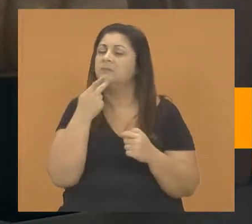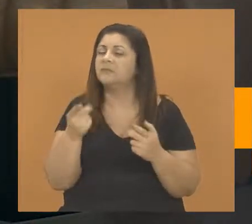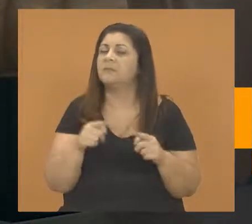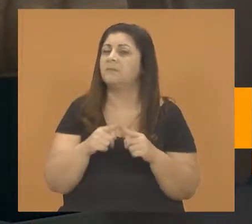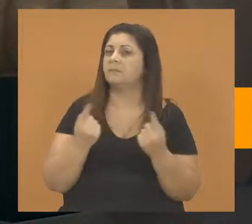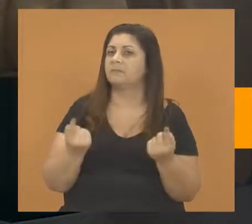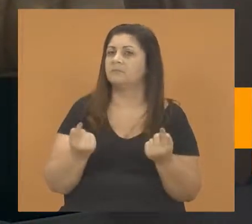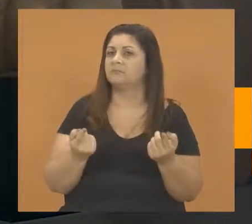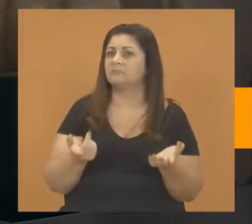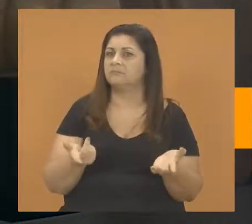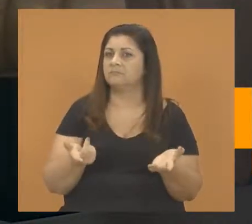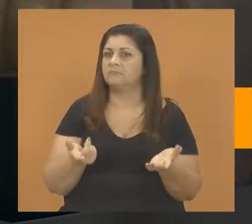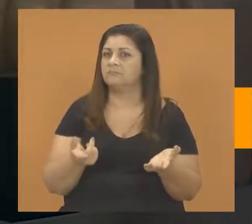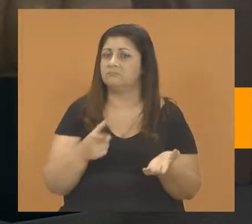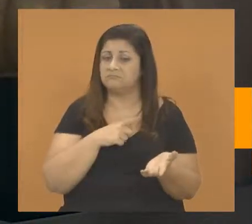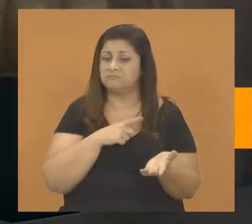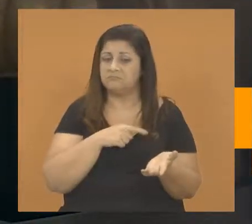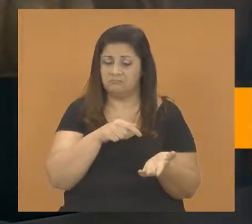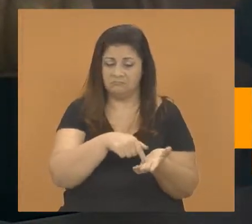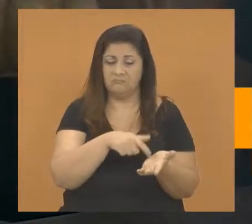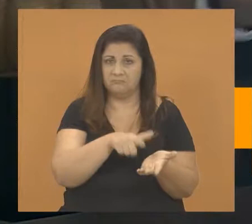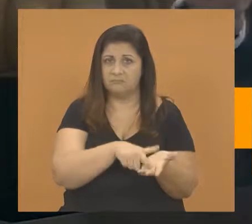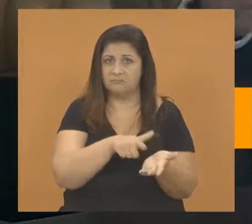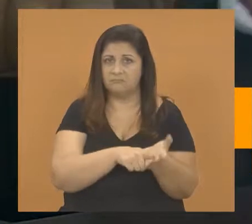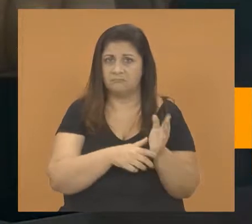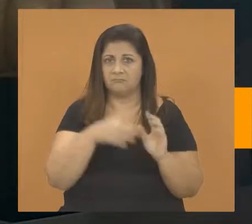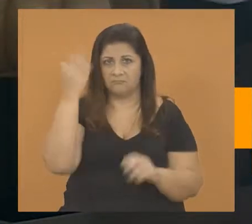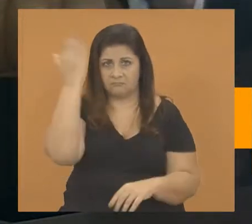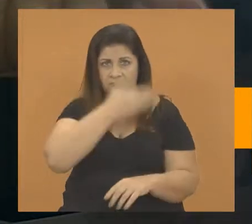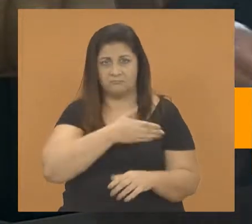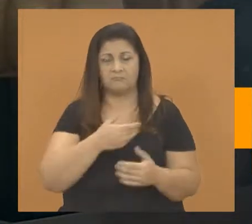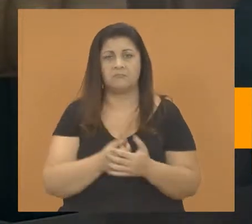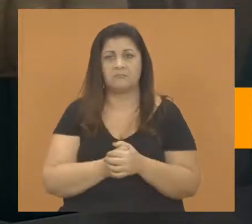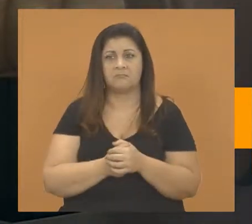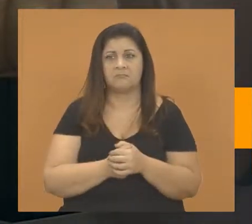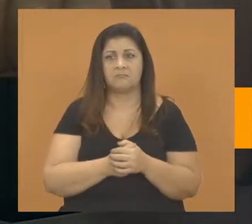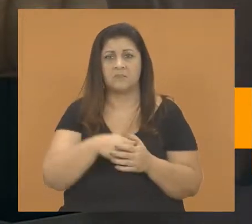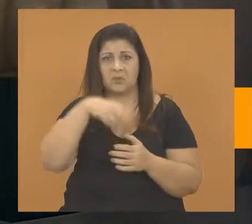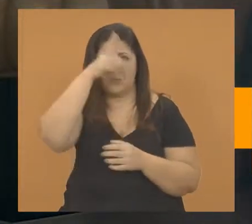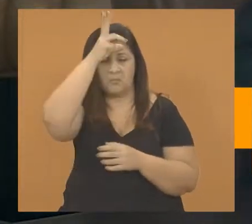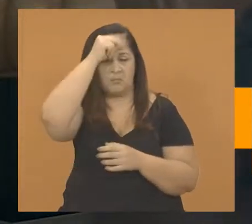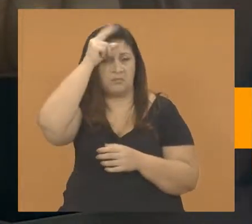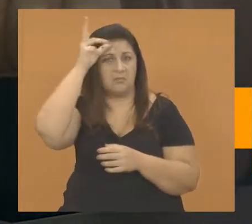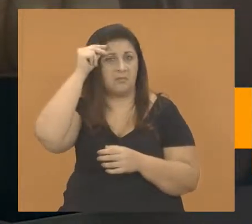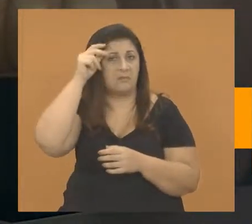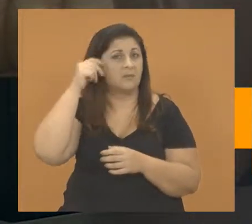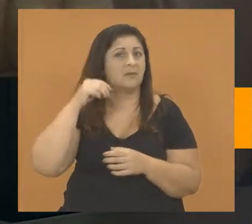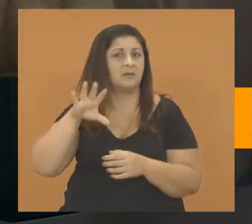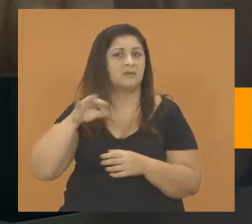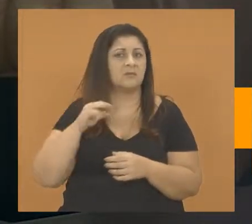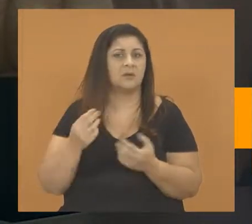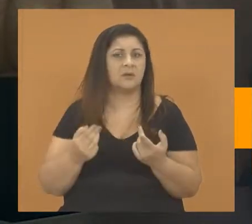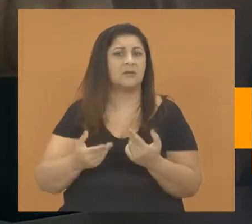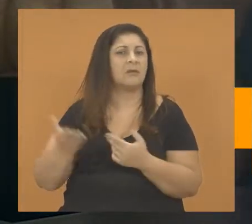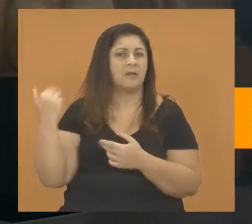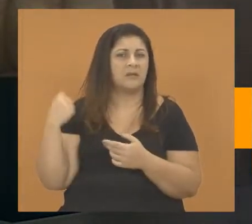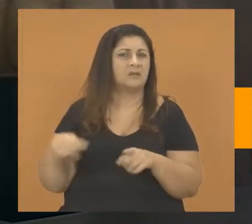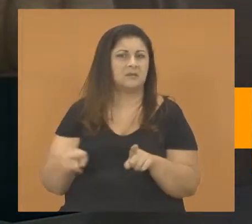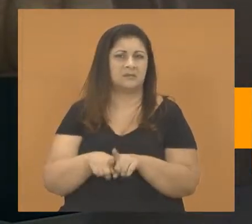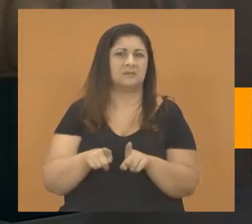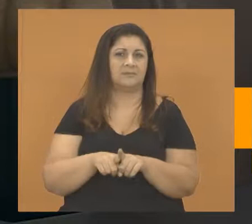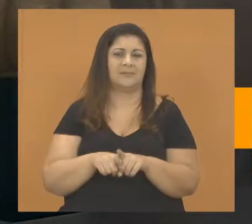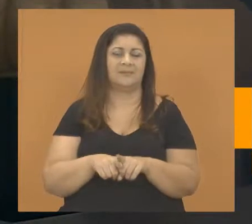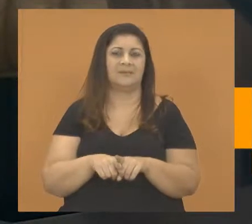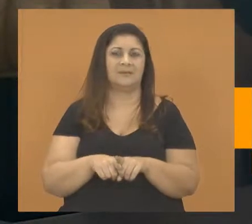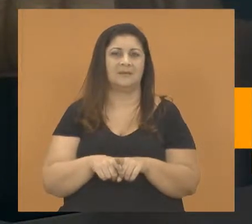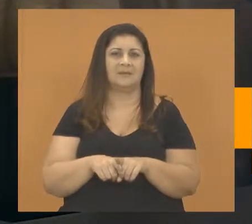ó essa portaria neto prefeito tem os critérios dele assim como o anterior teve então aqui ou